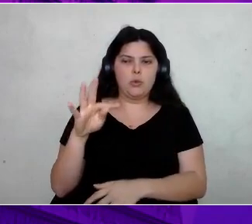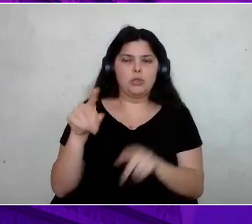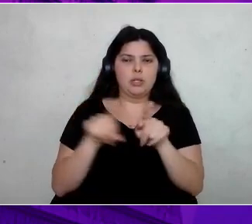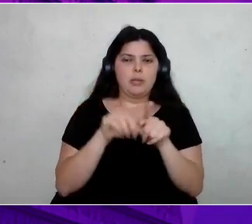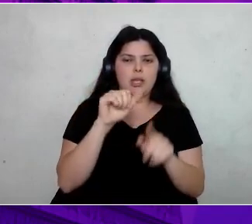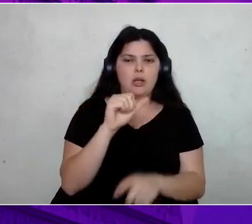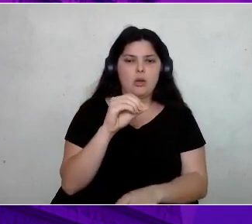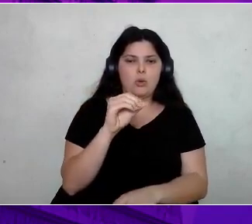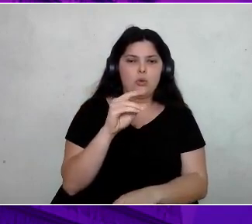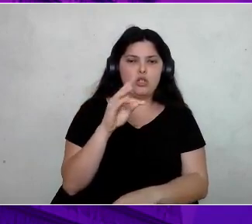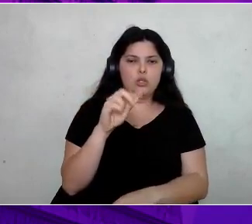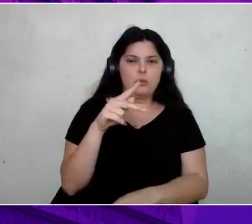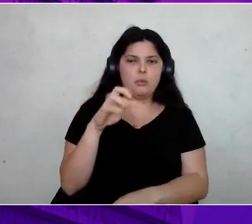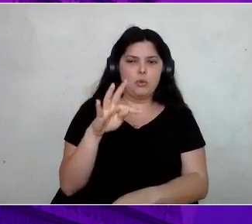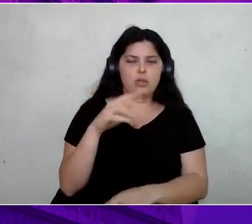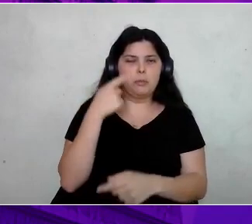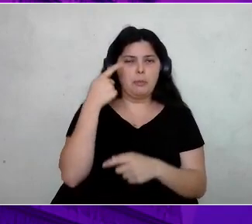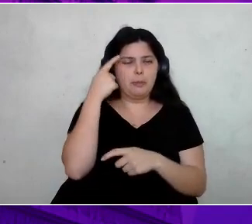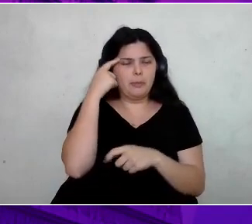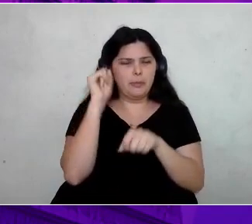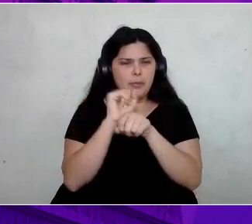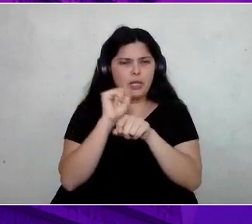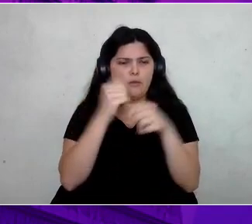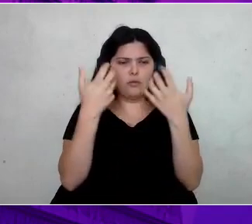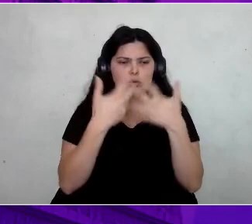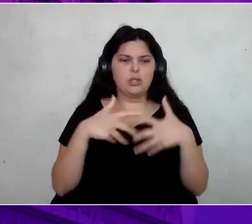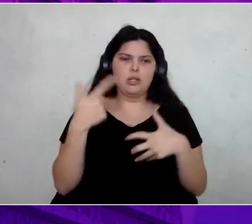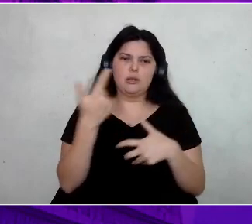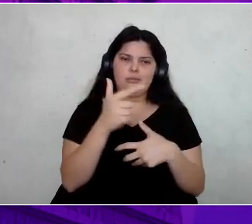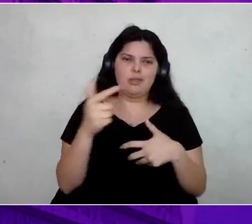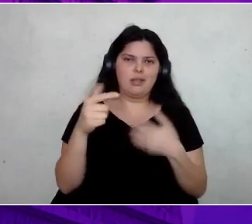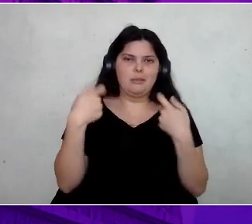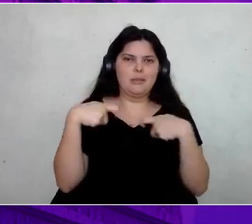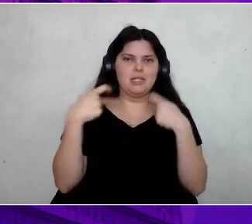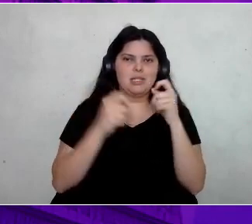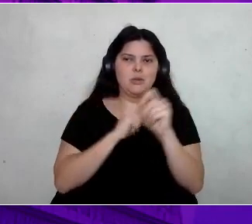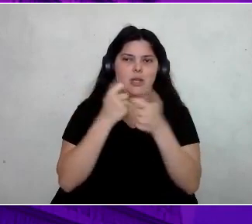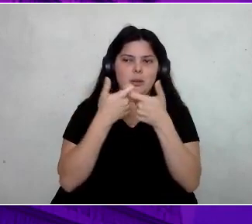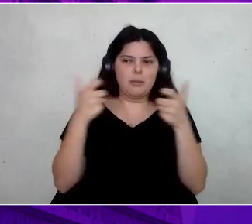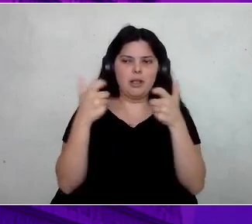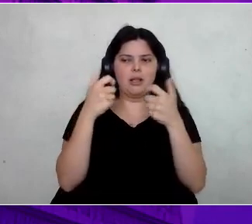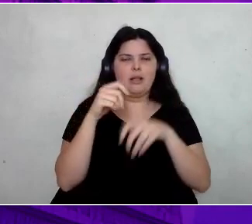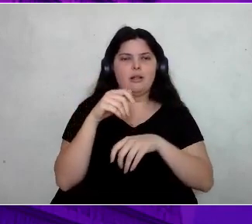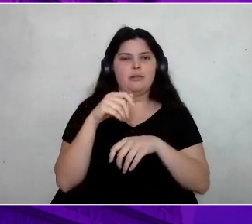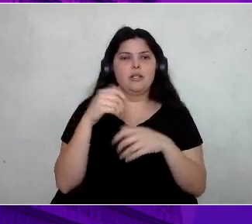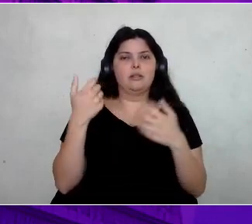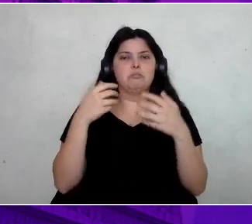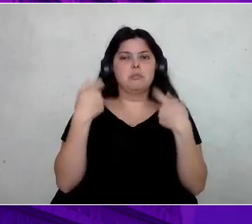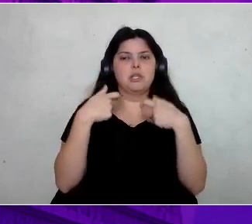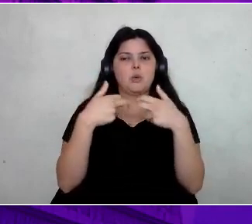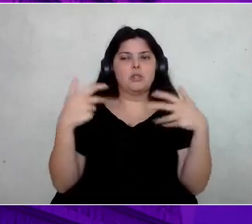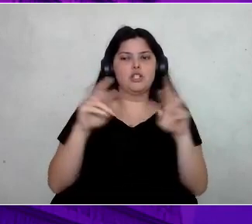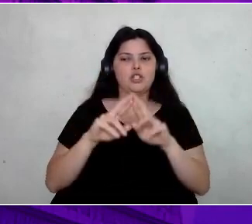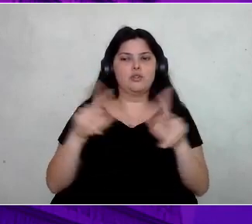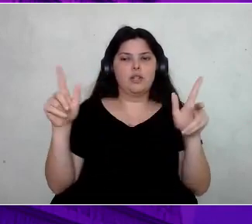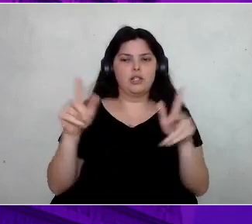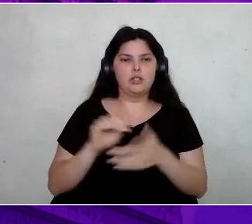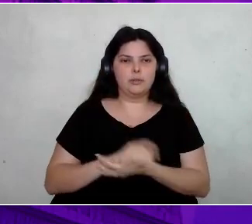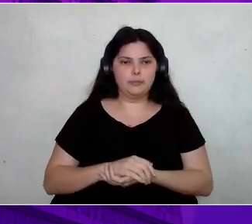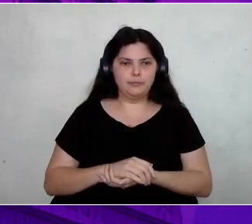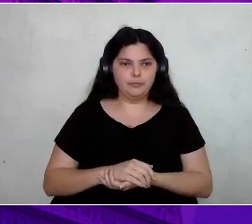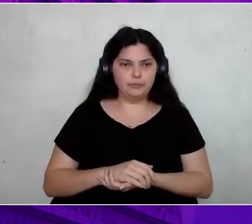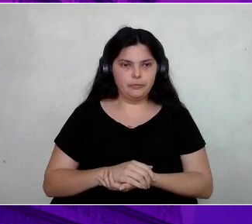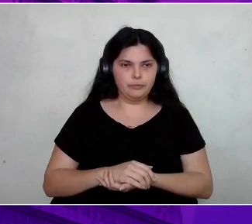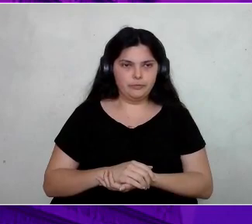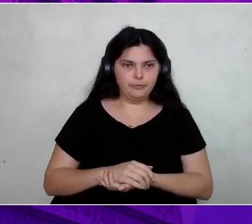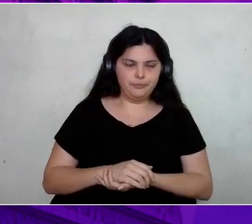Não vai funcionar. A gente tem uma necessidade ampliada, diferente. Tá?